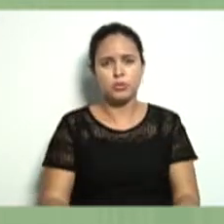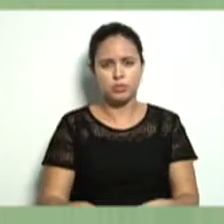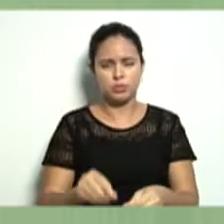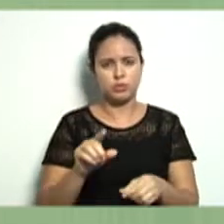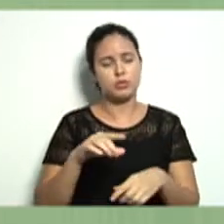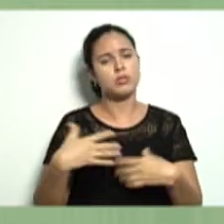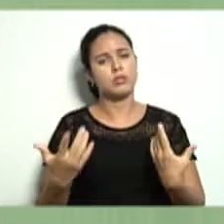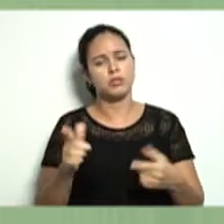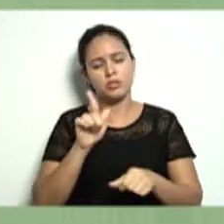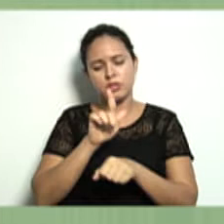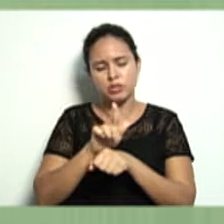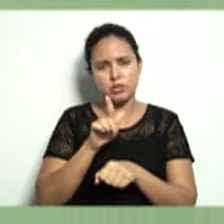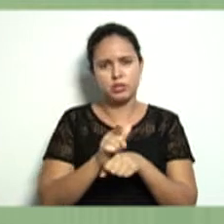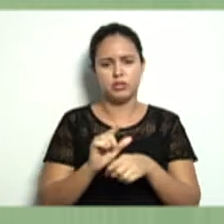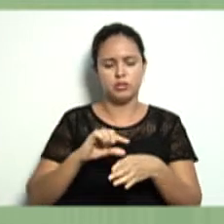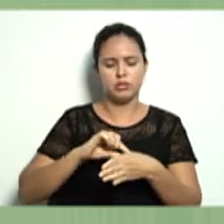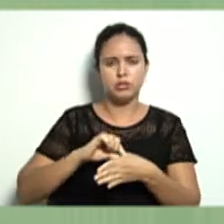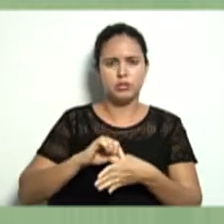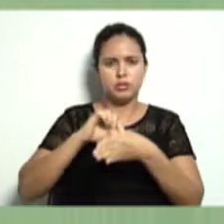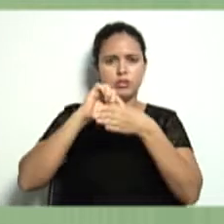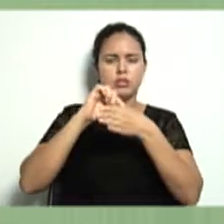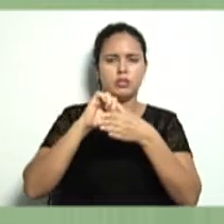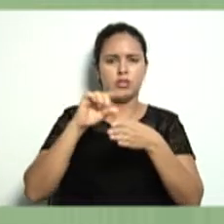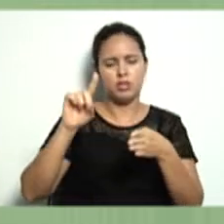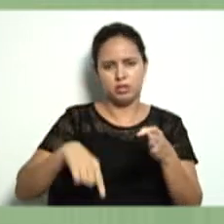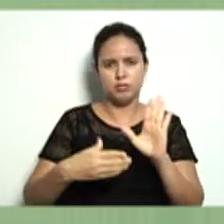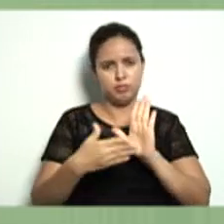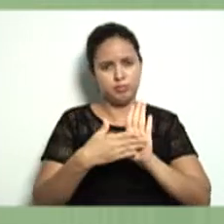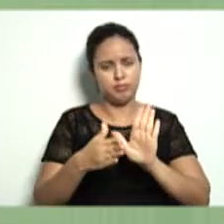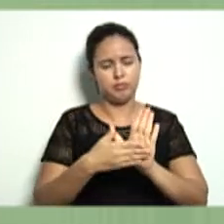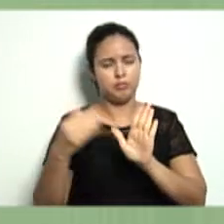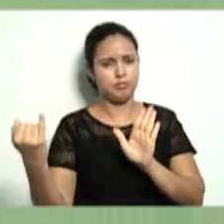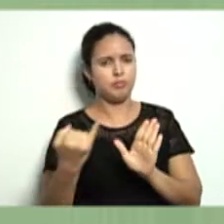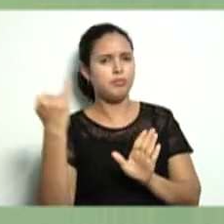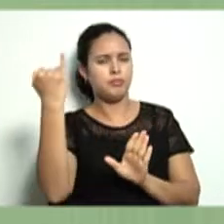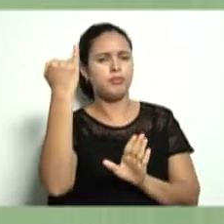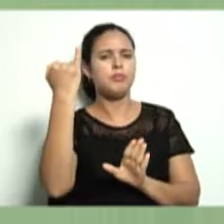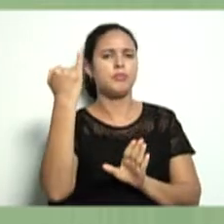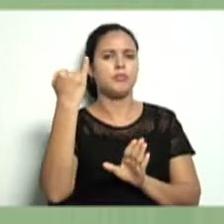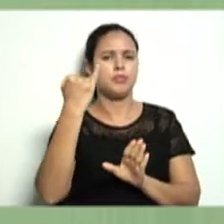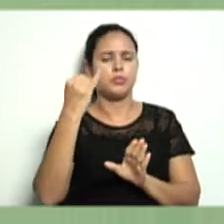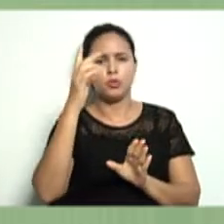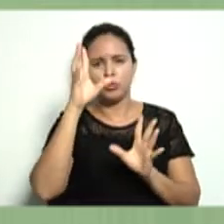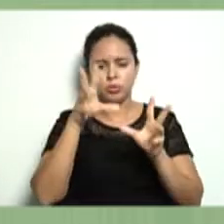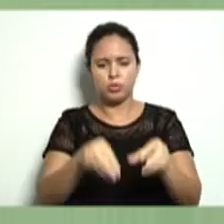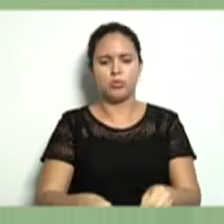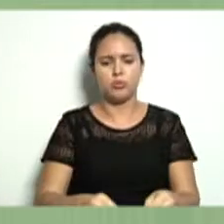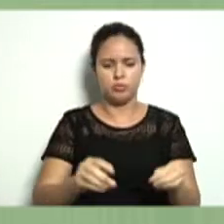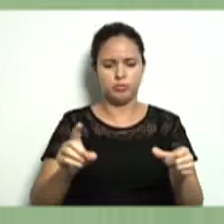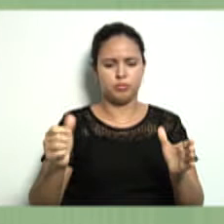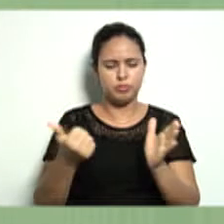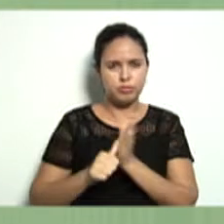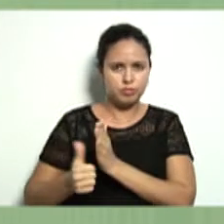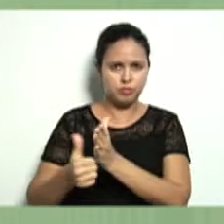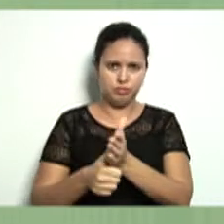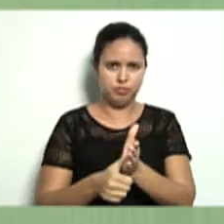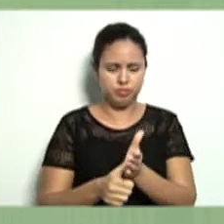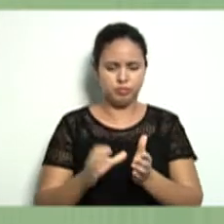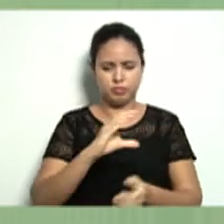gestor, o líder, ele tem esse papel fundamental aí de buscar promover essa participação de todos da